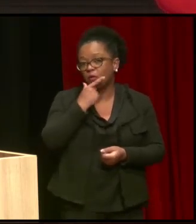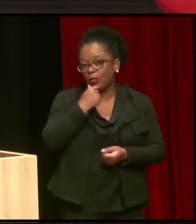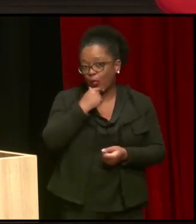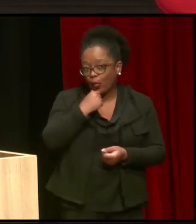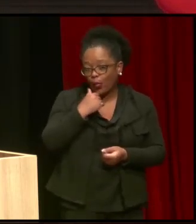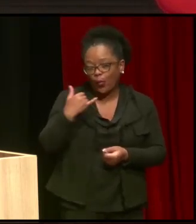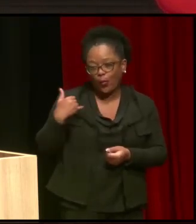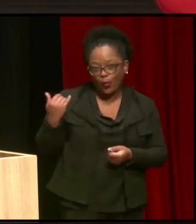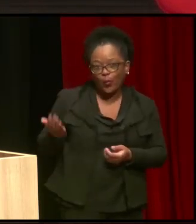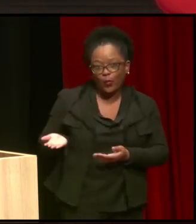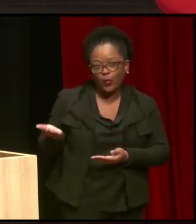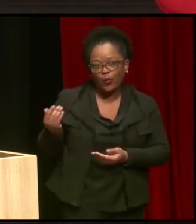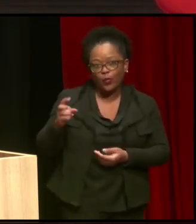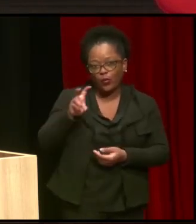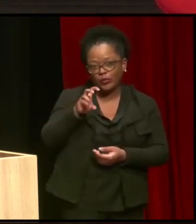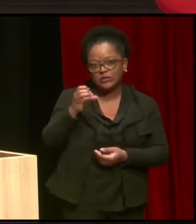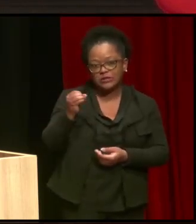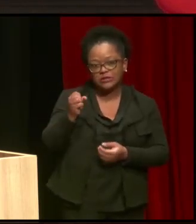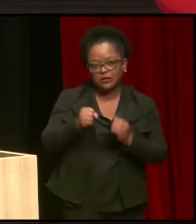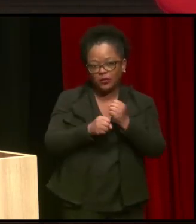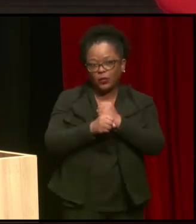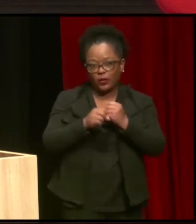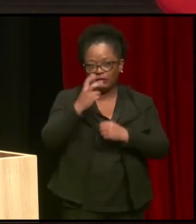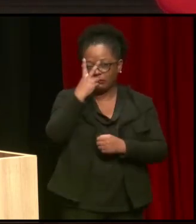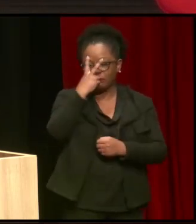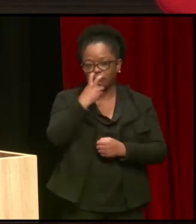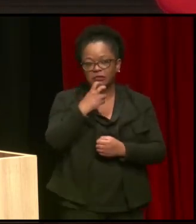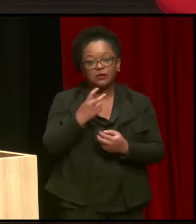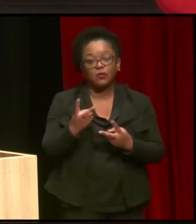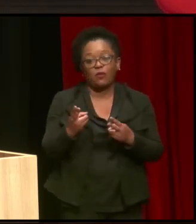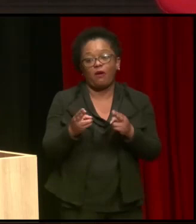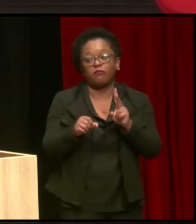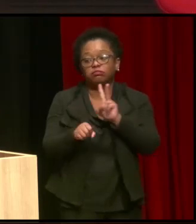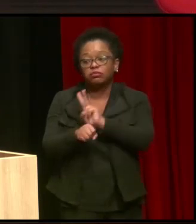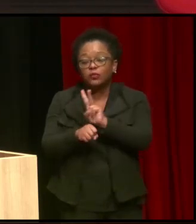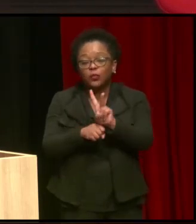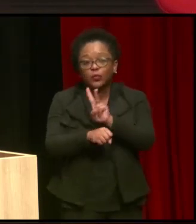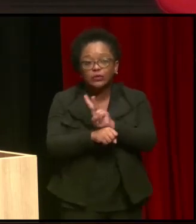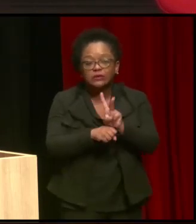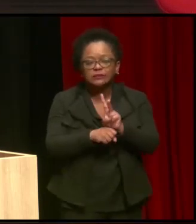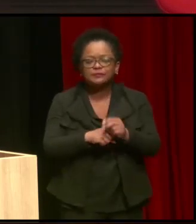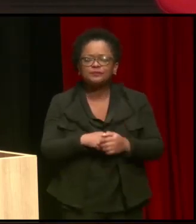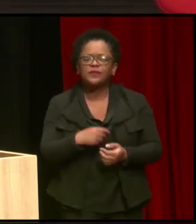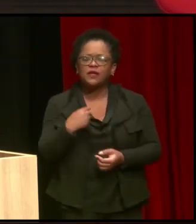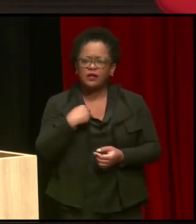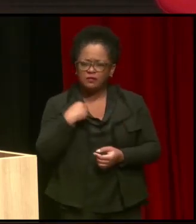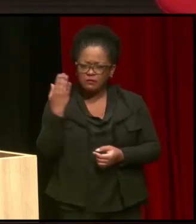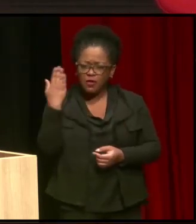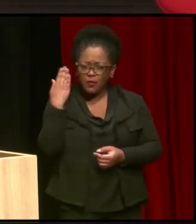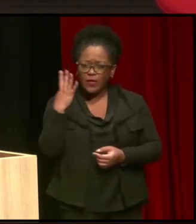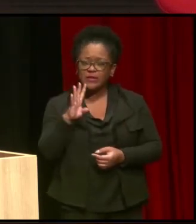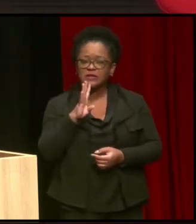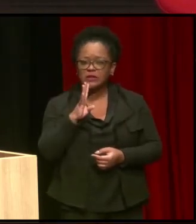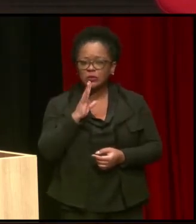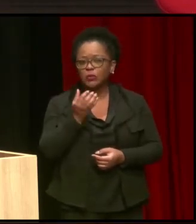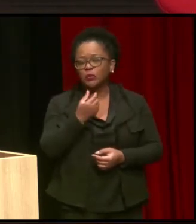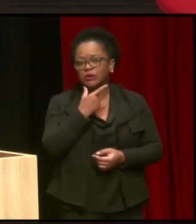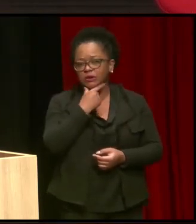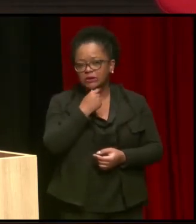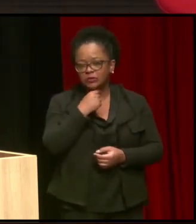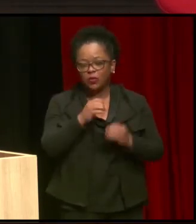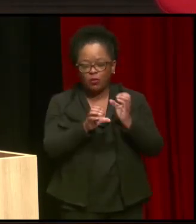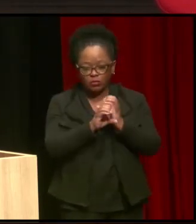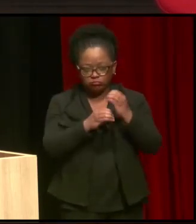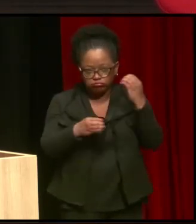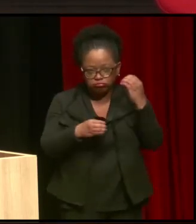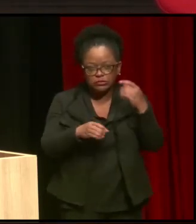conheci um cego, grande amigo meu, ele está no céu hoje. Ele trabalhava como engenheiro e foi estudar na Europa.